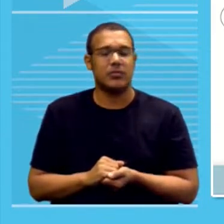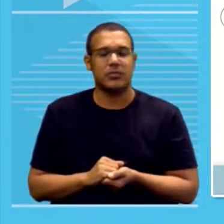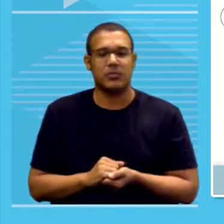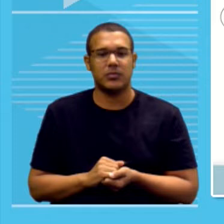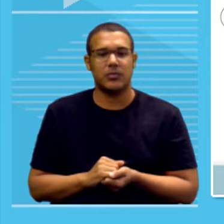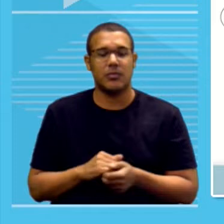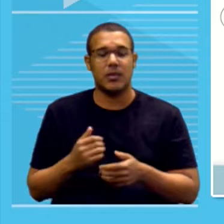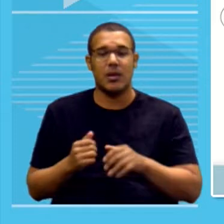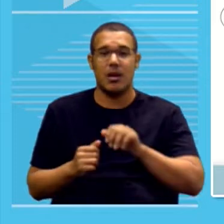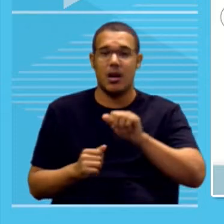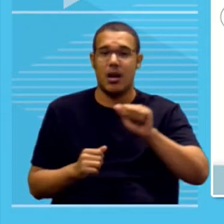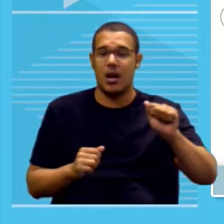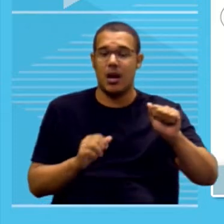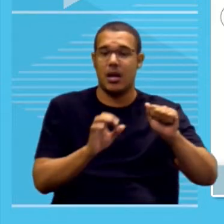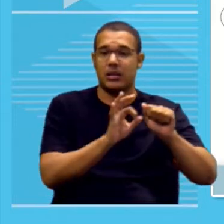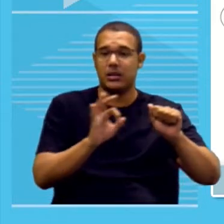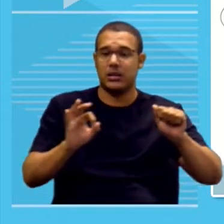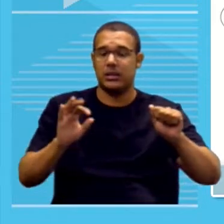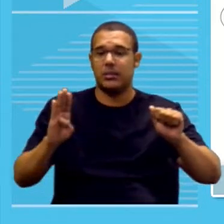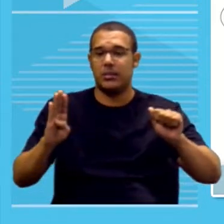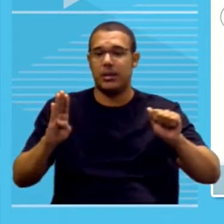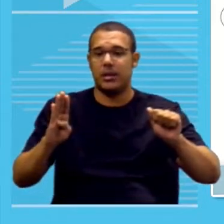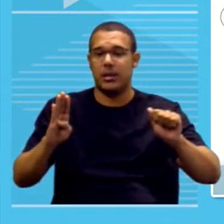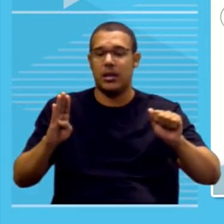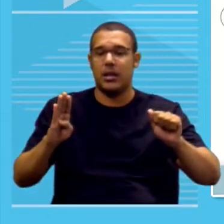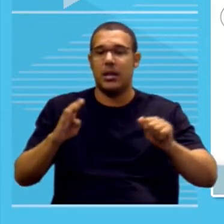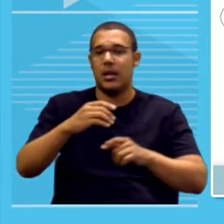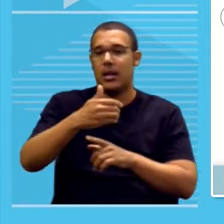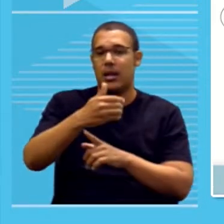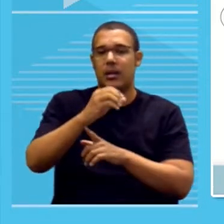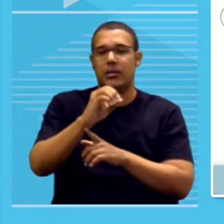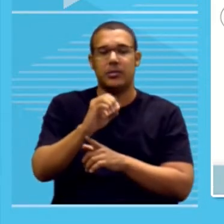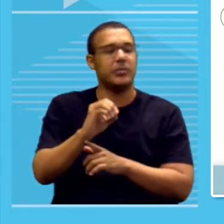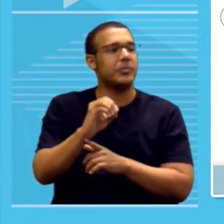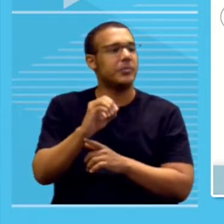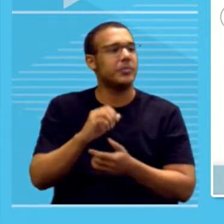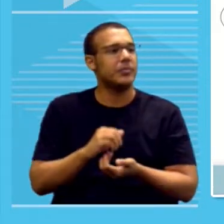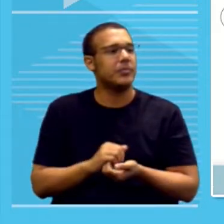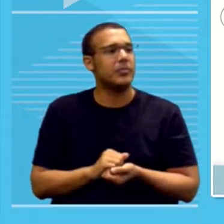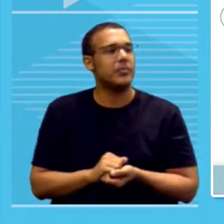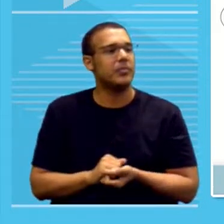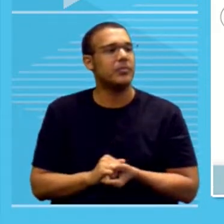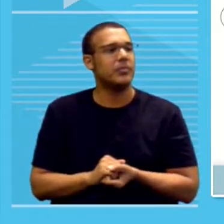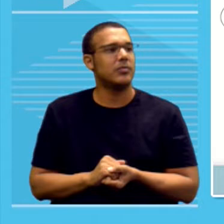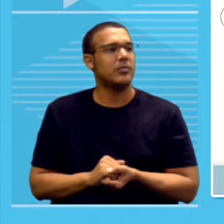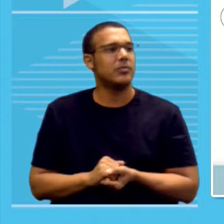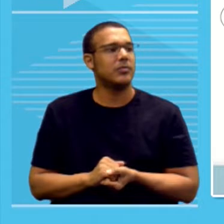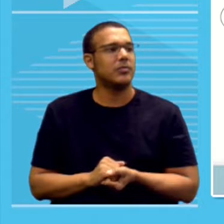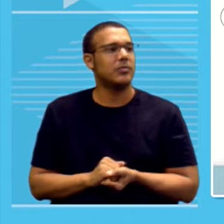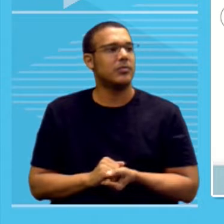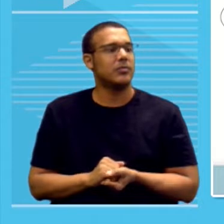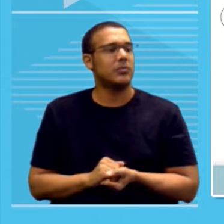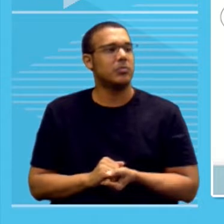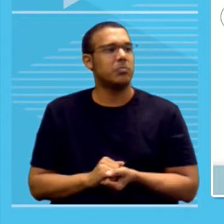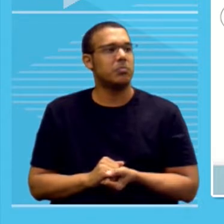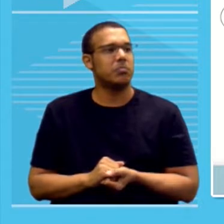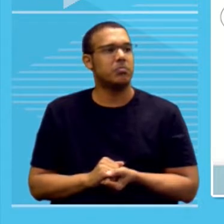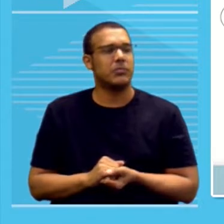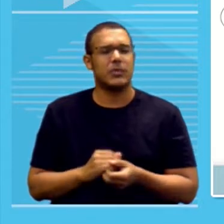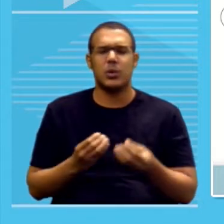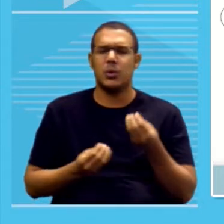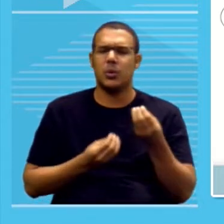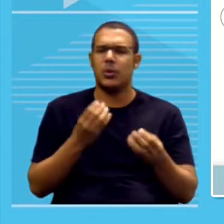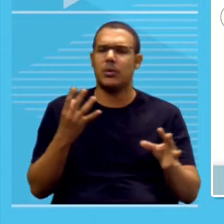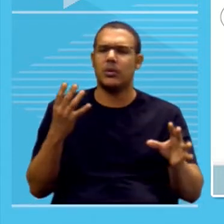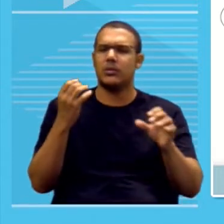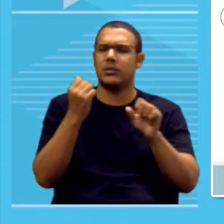A e B vale exatamente 10 como é que a gente faz para calcular a distância